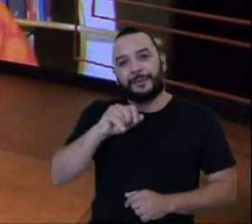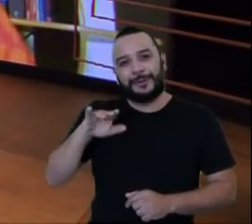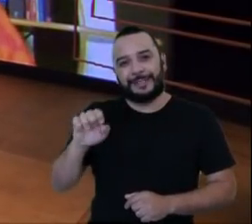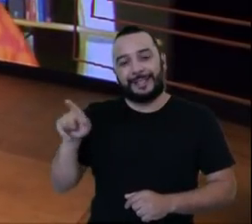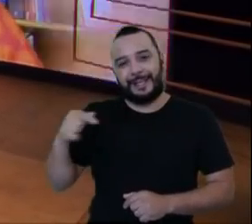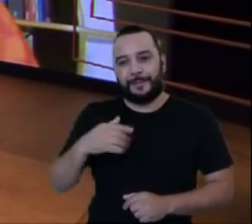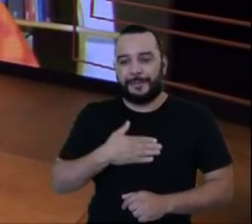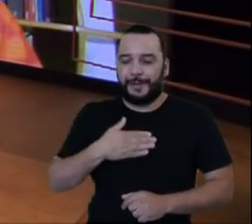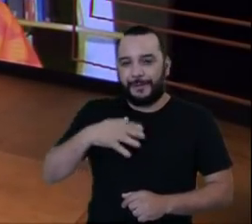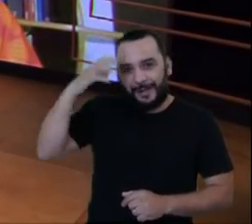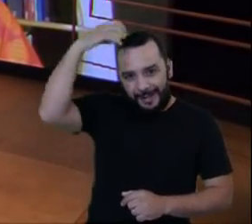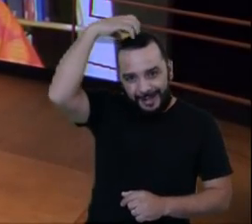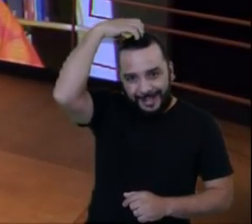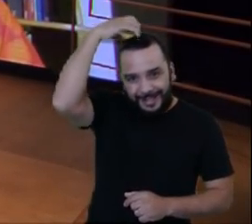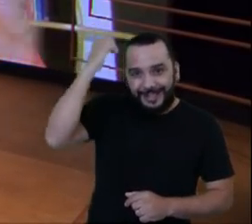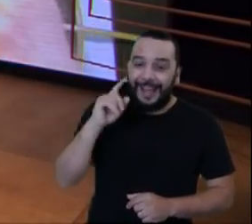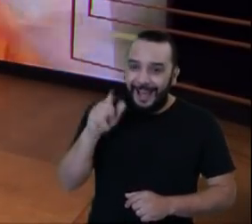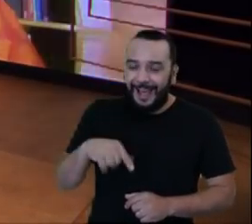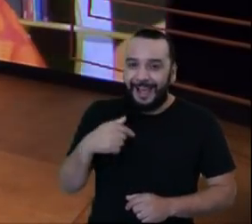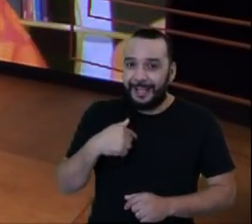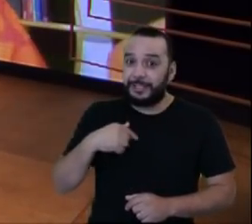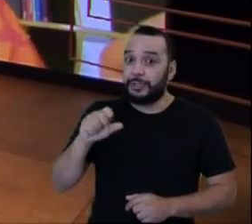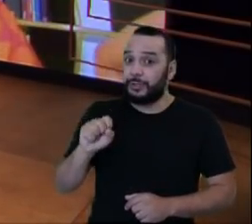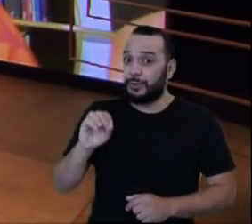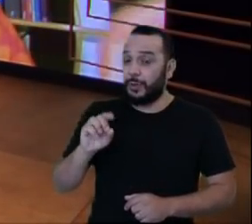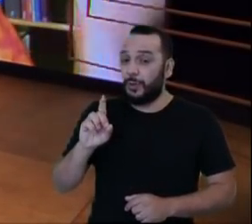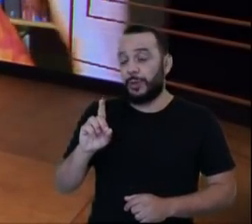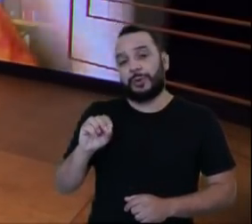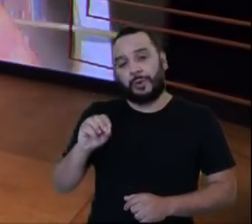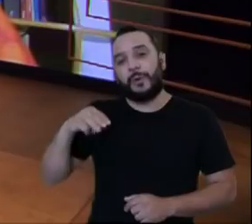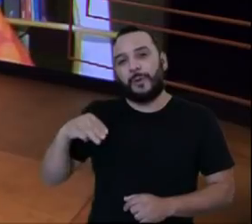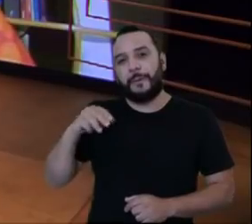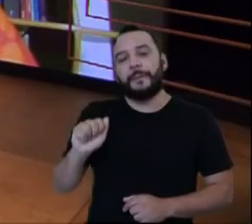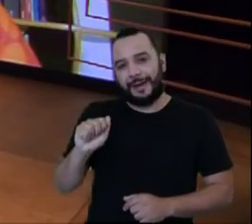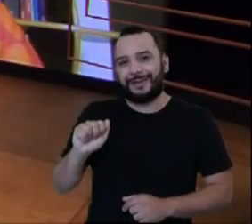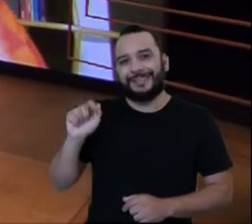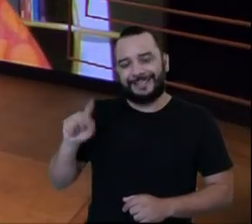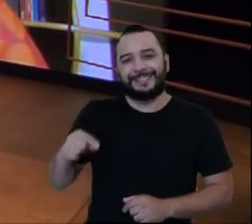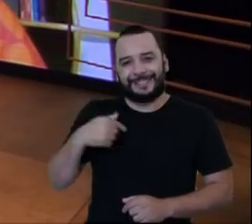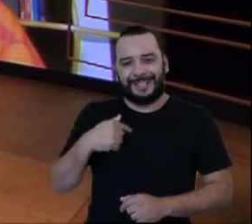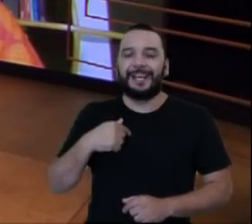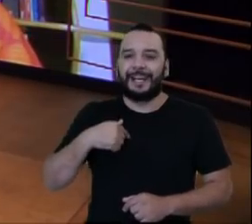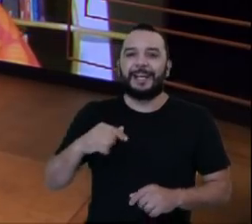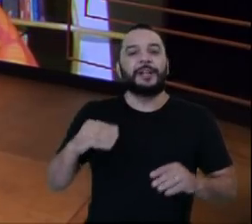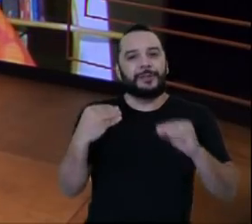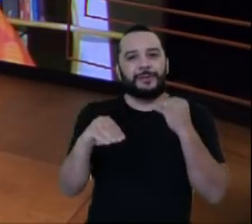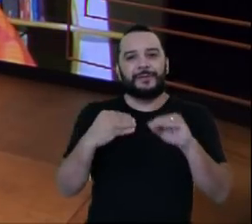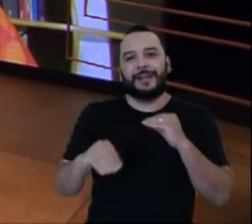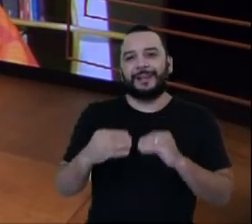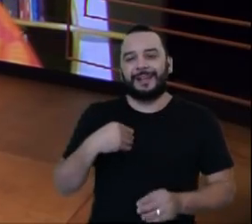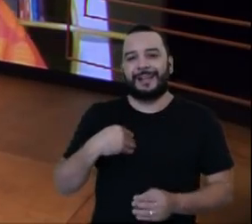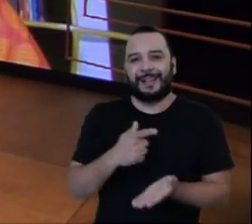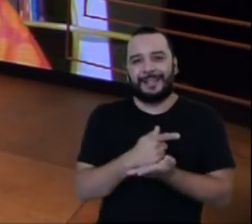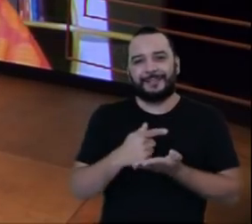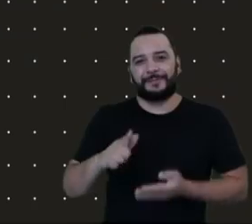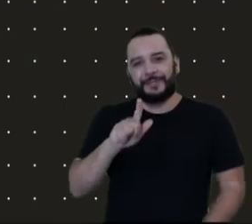É o seu rei, né? Oh, queridinho, que eu inventei uma coisinha assim no personagem para a gente fazer, porque